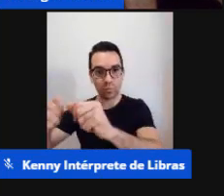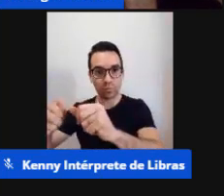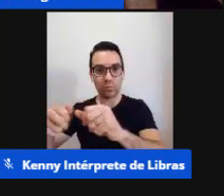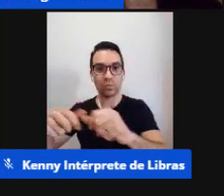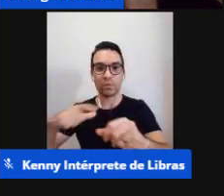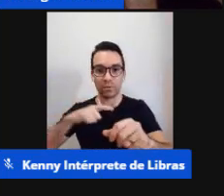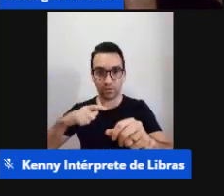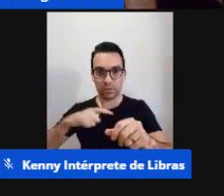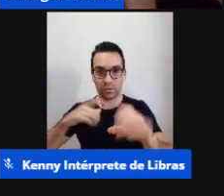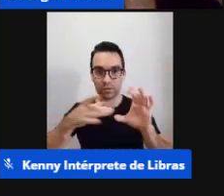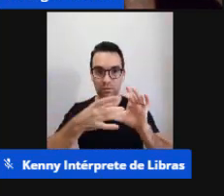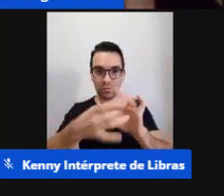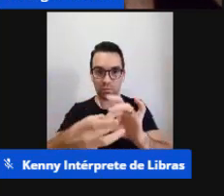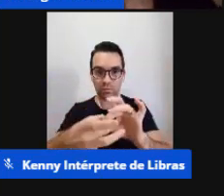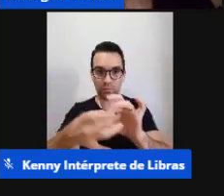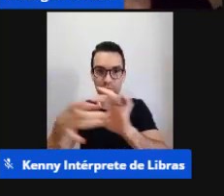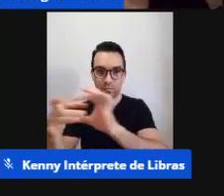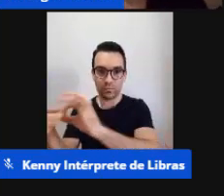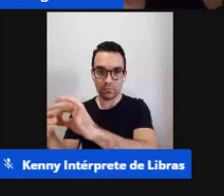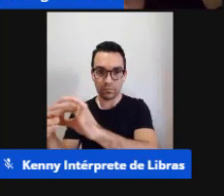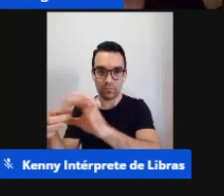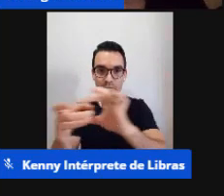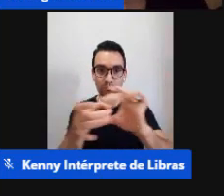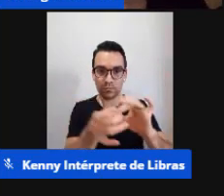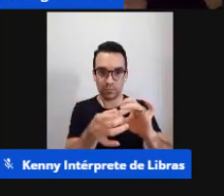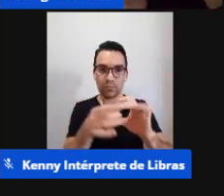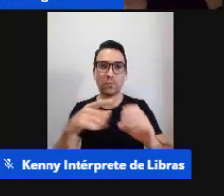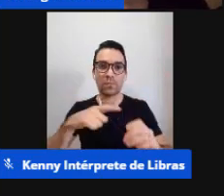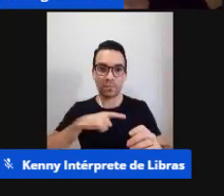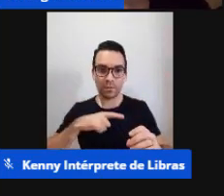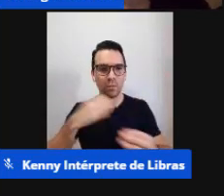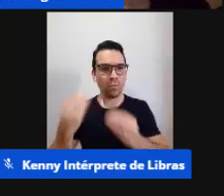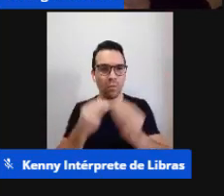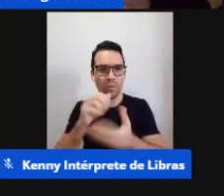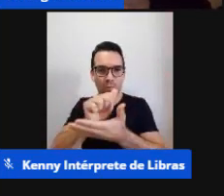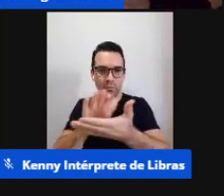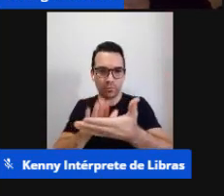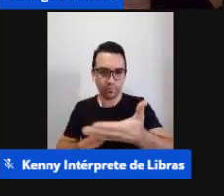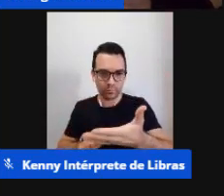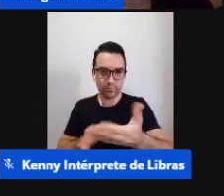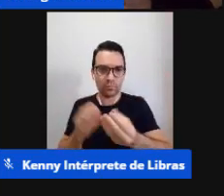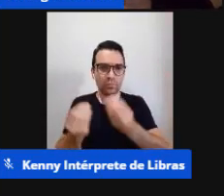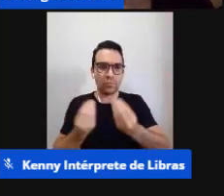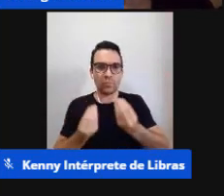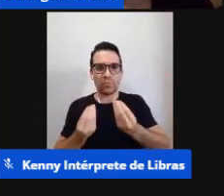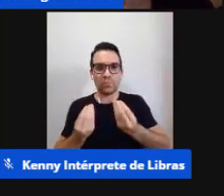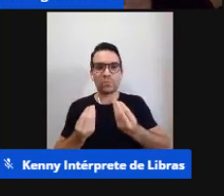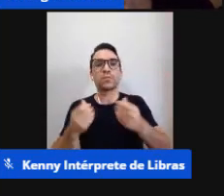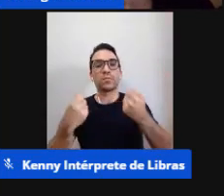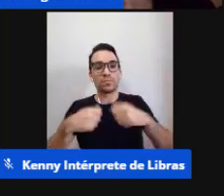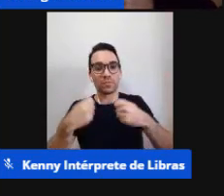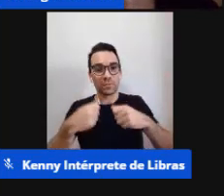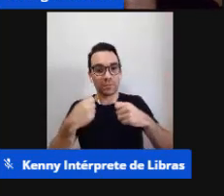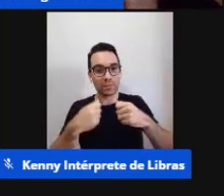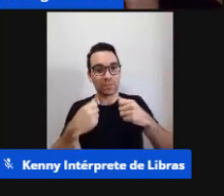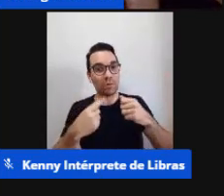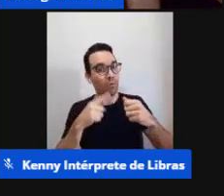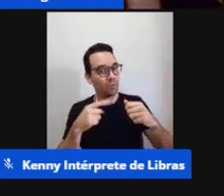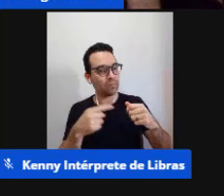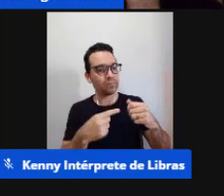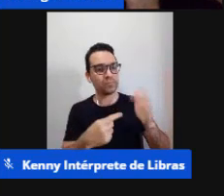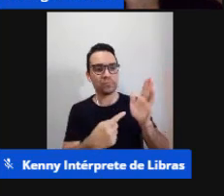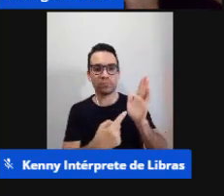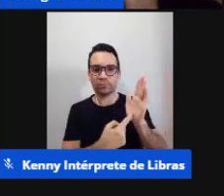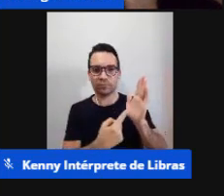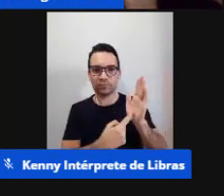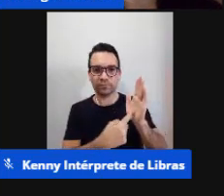física, o professor, ele vai trabalhar a atividade dele dando ênfase em uma determinada área, só que